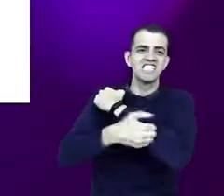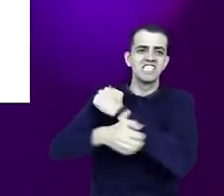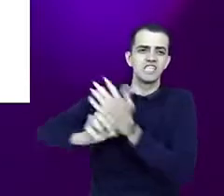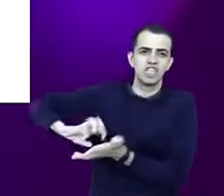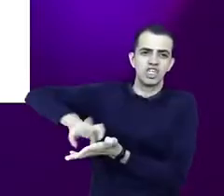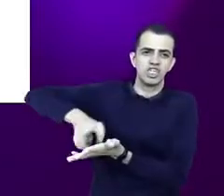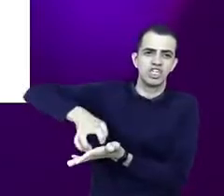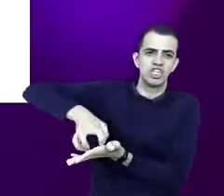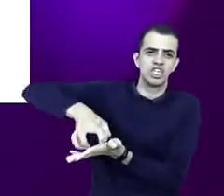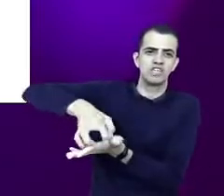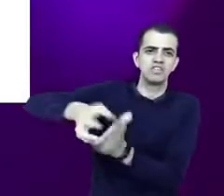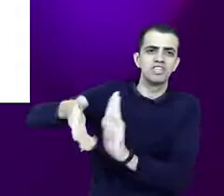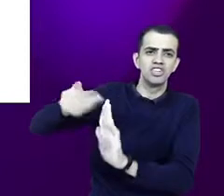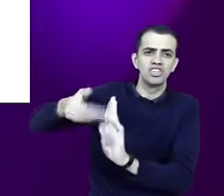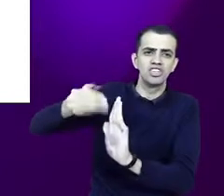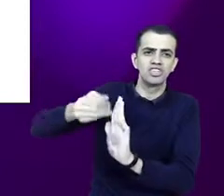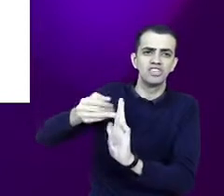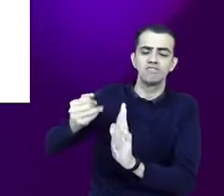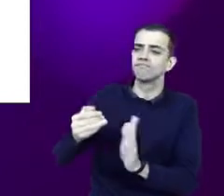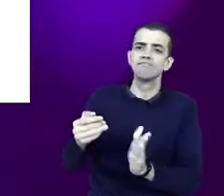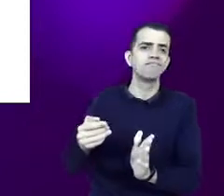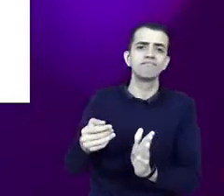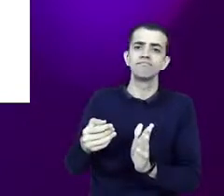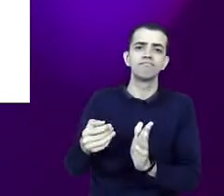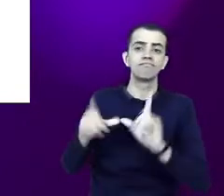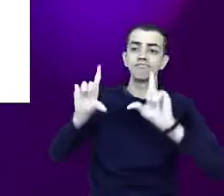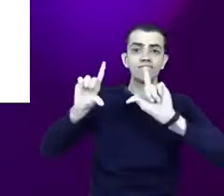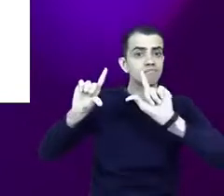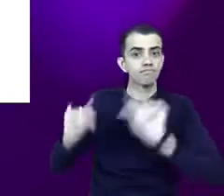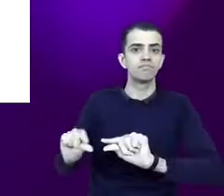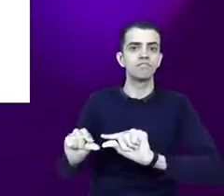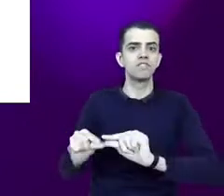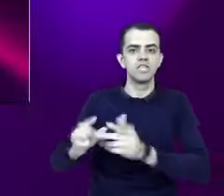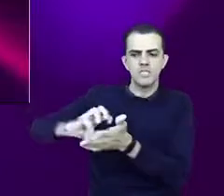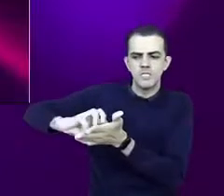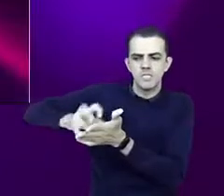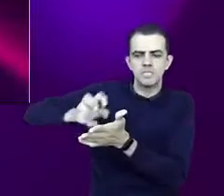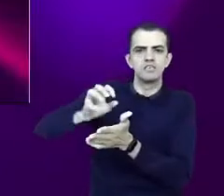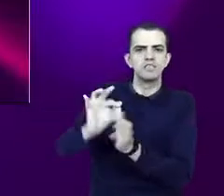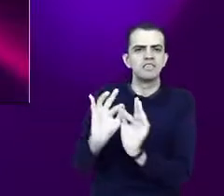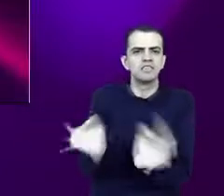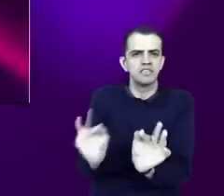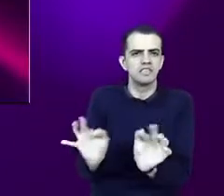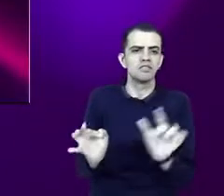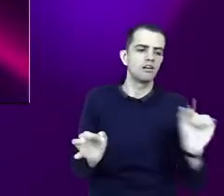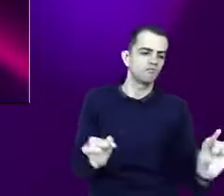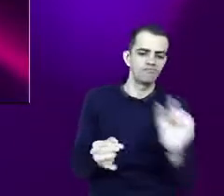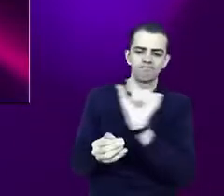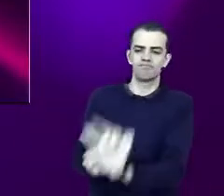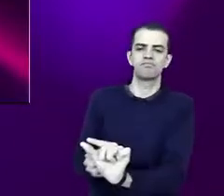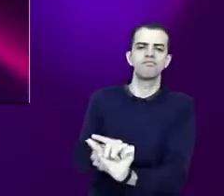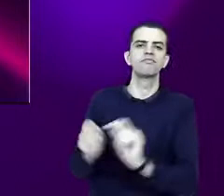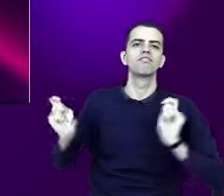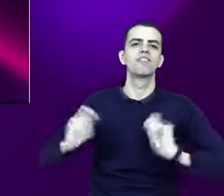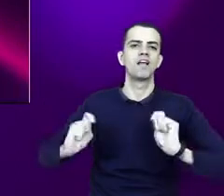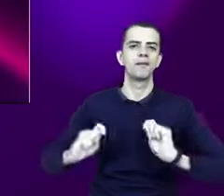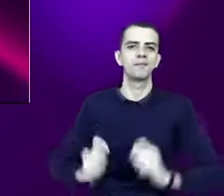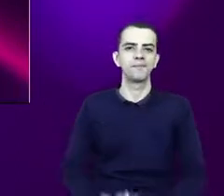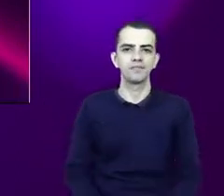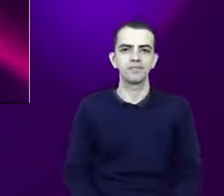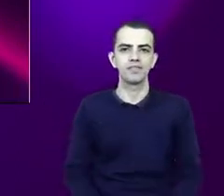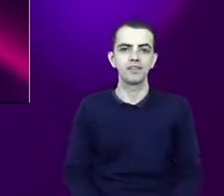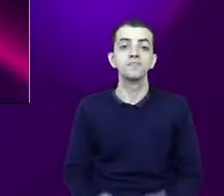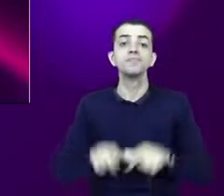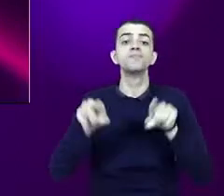extremamente positiva, esse redimensionamento, entendendo que o acetábulo pode sim ser um pouco menor. O